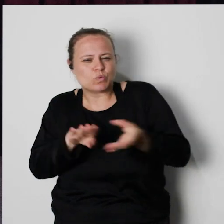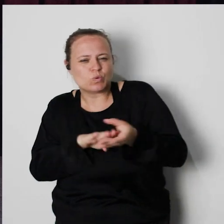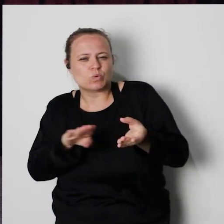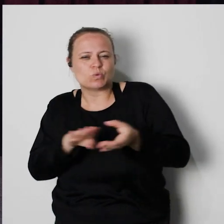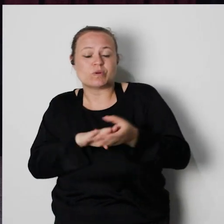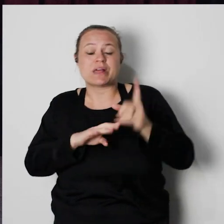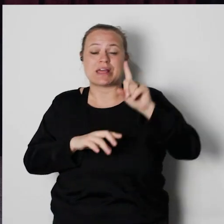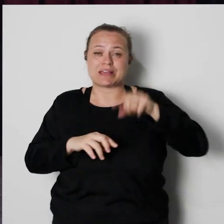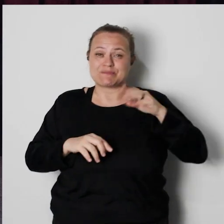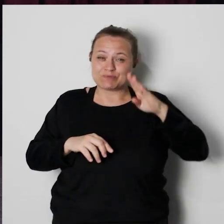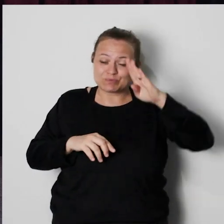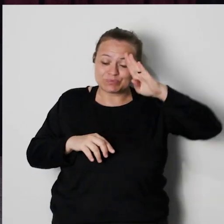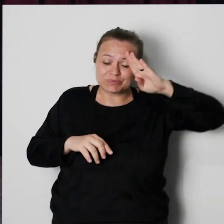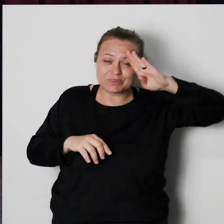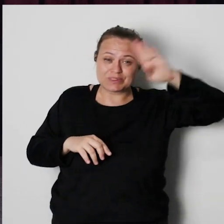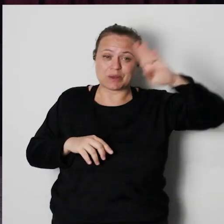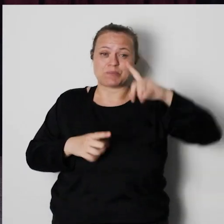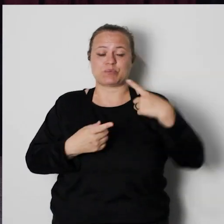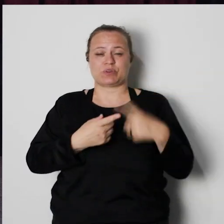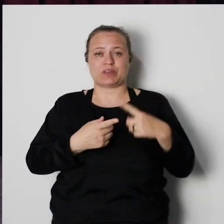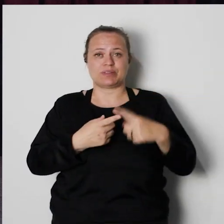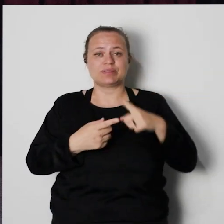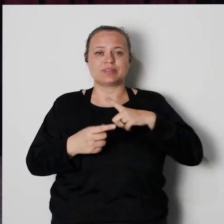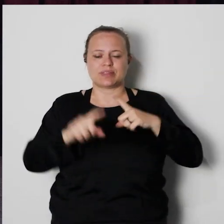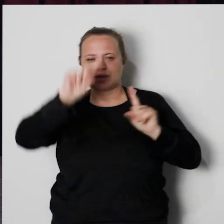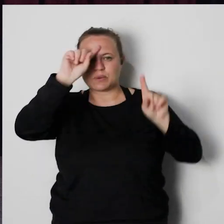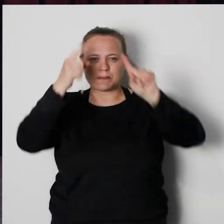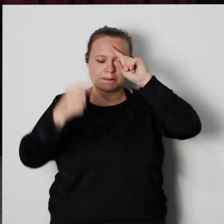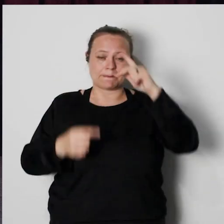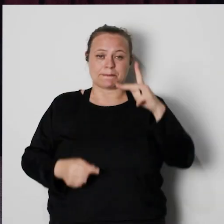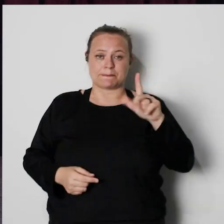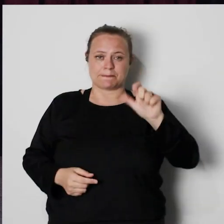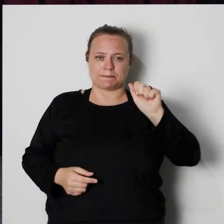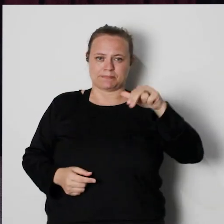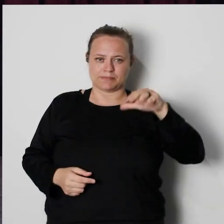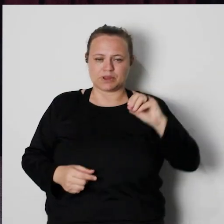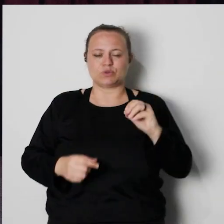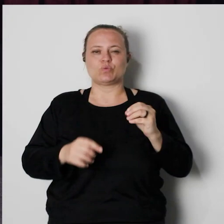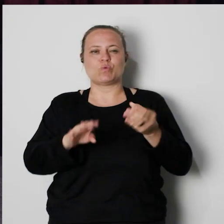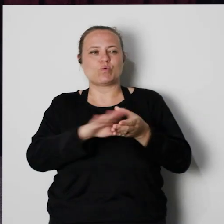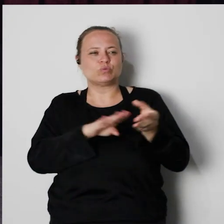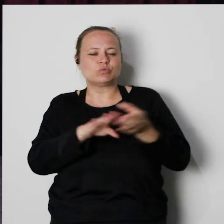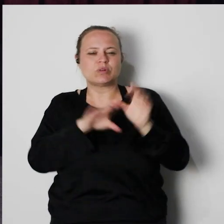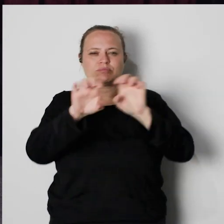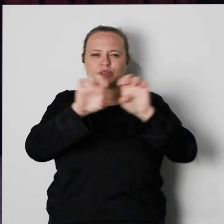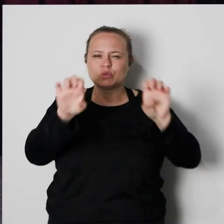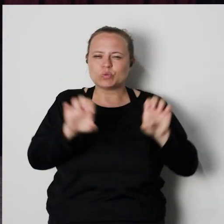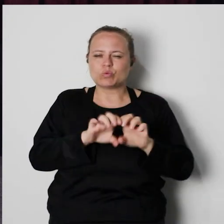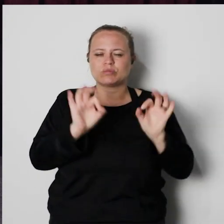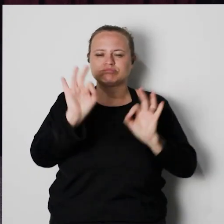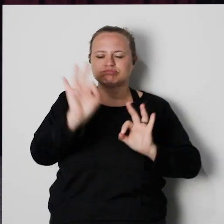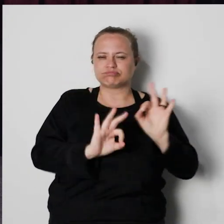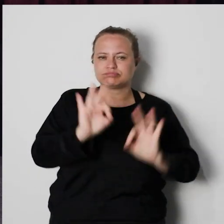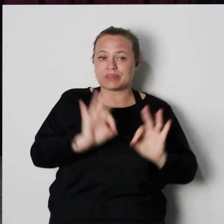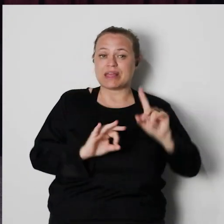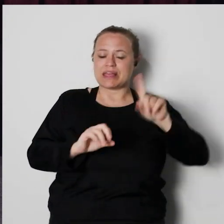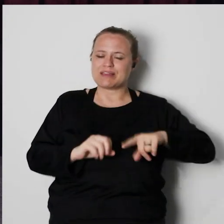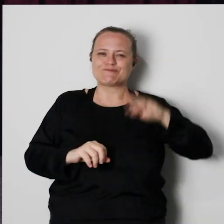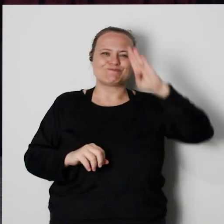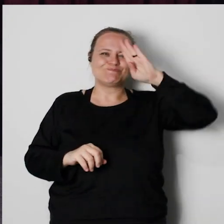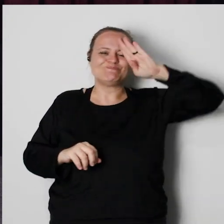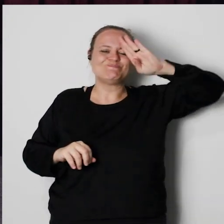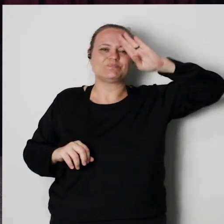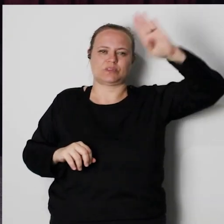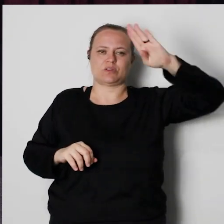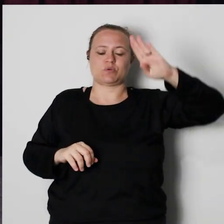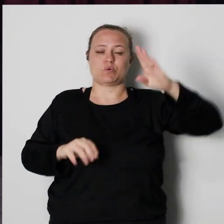Muitos construíram, muitos realizam as suas conferências, muitos estruturaram seus conselhos de cultura, que são instâncias